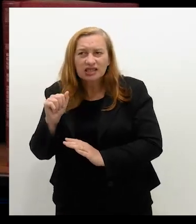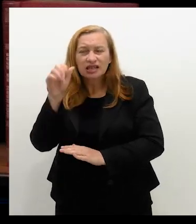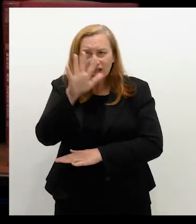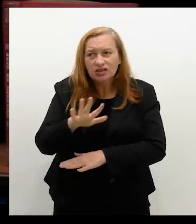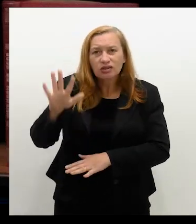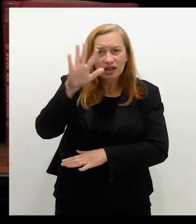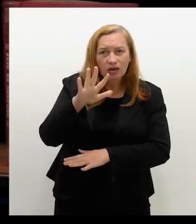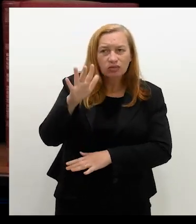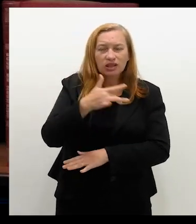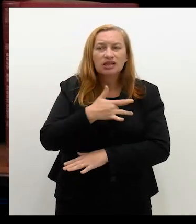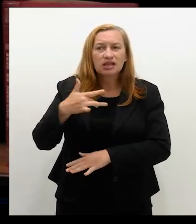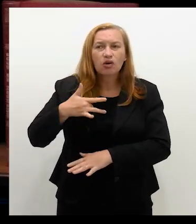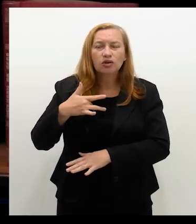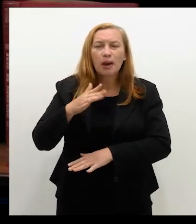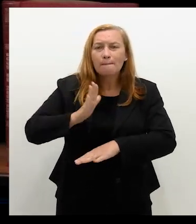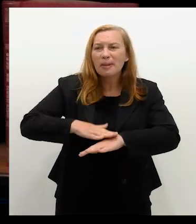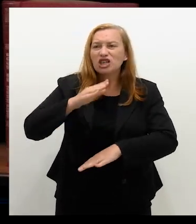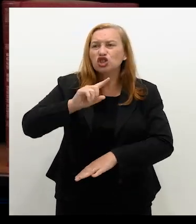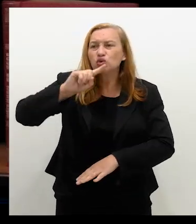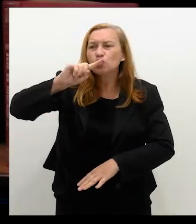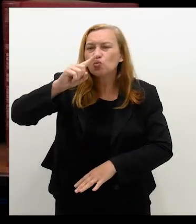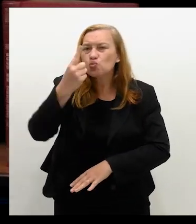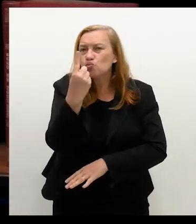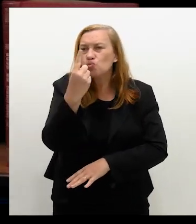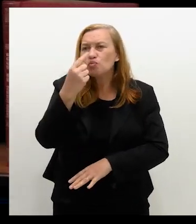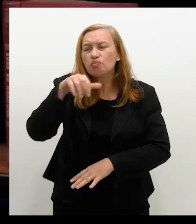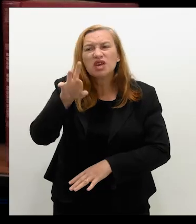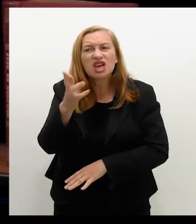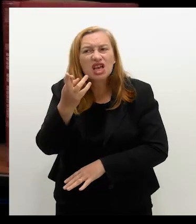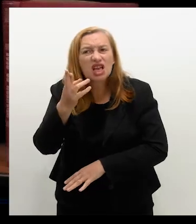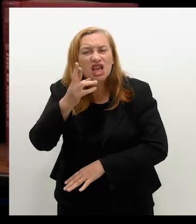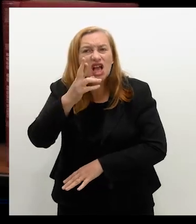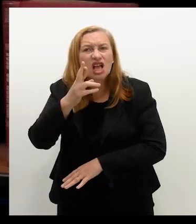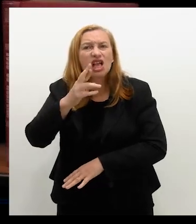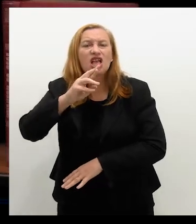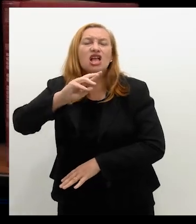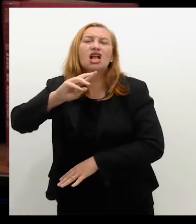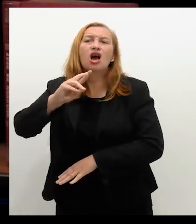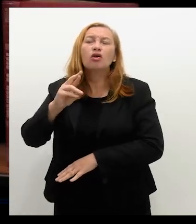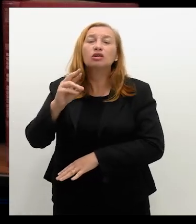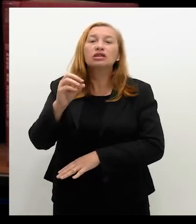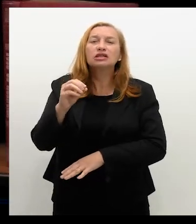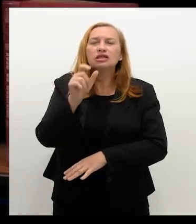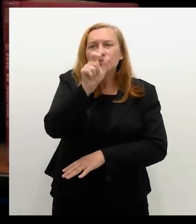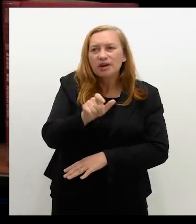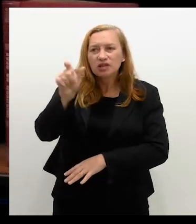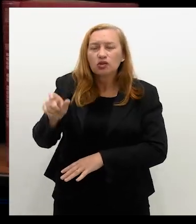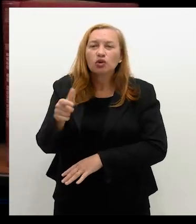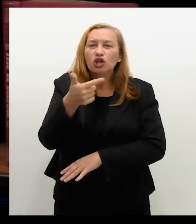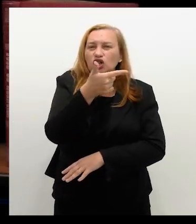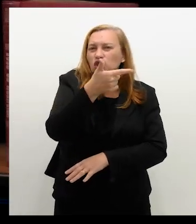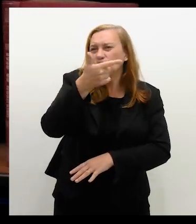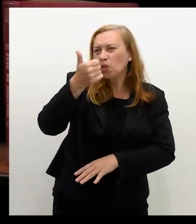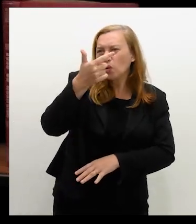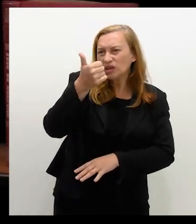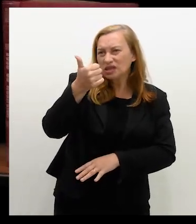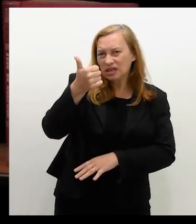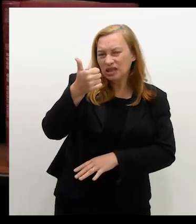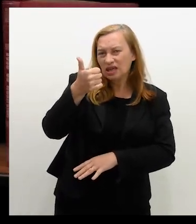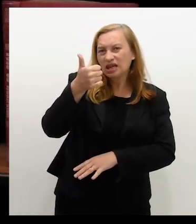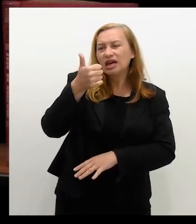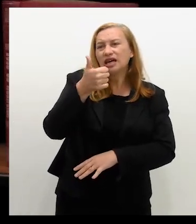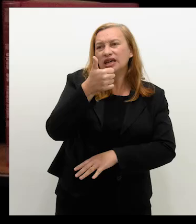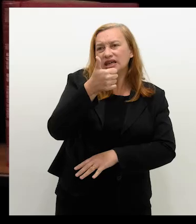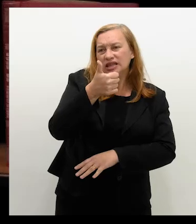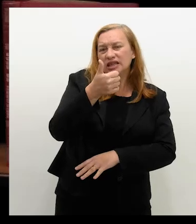1 bilhão de pessoas entre 12 e 35 anos, eles vão estar expostos à perda auditiva